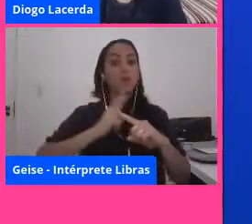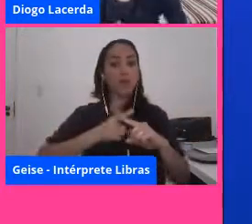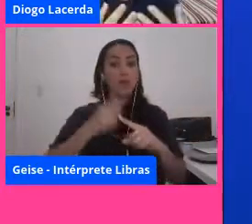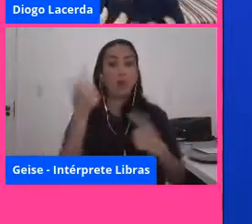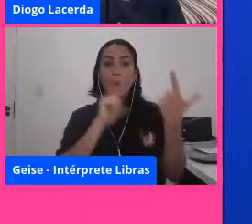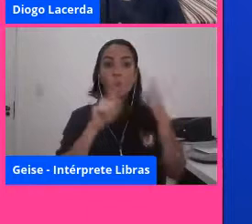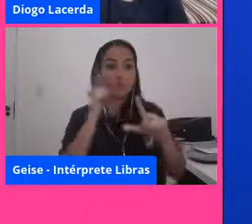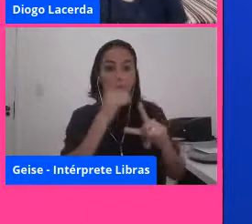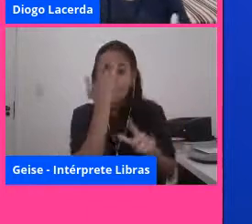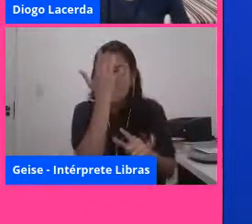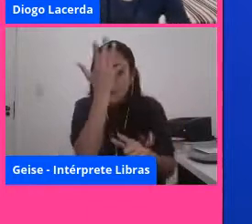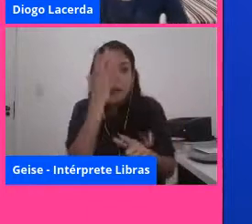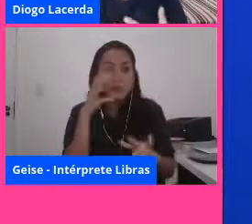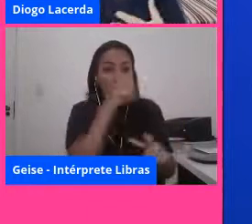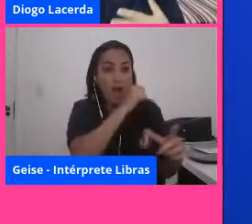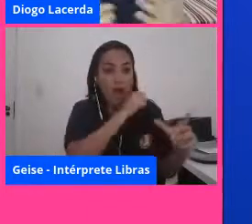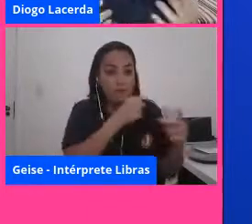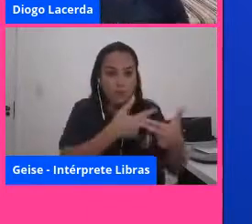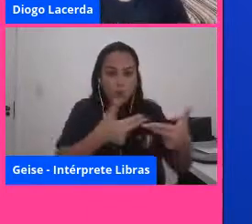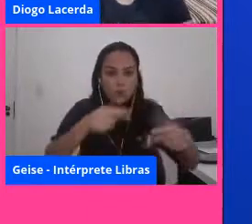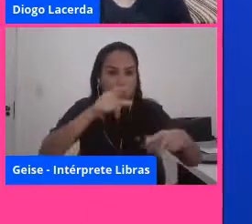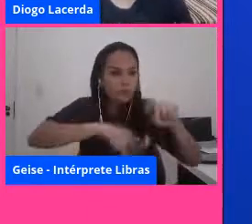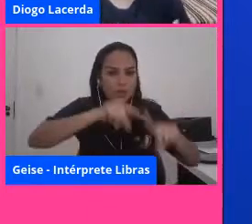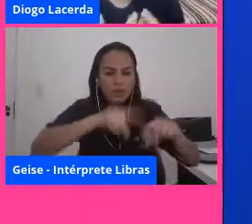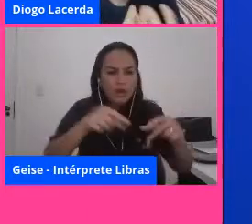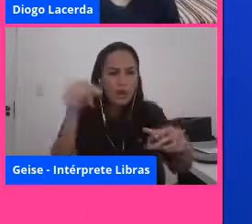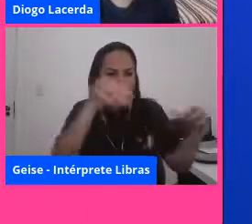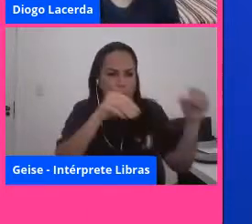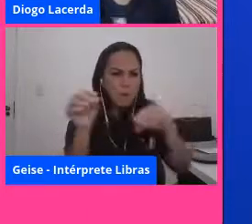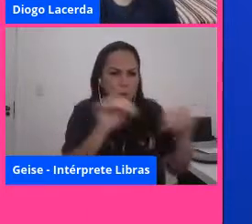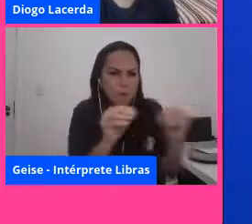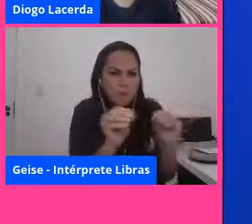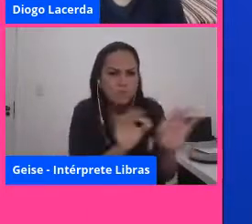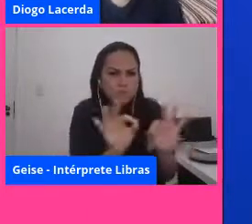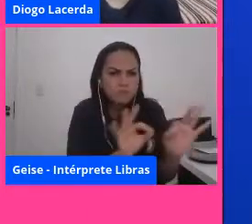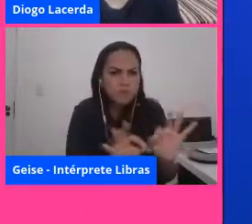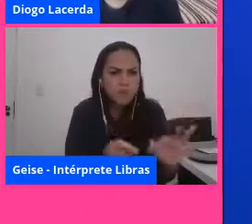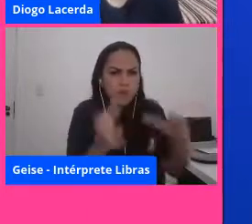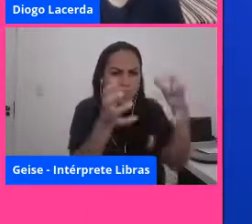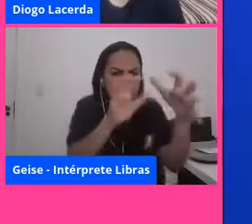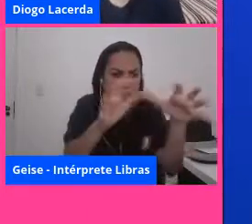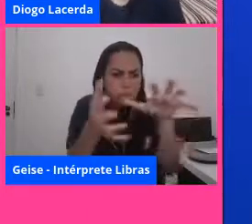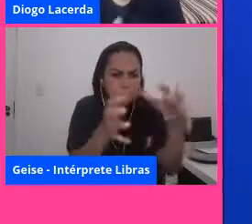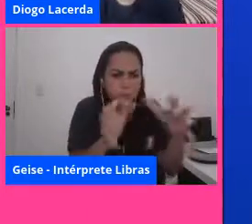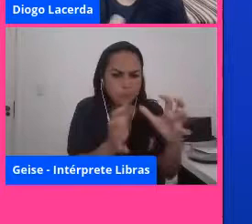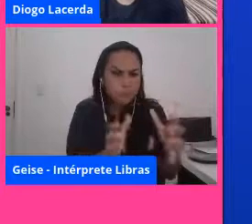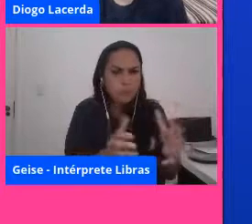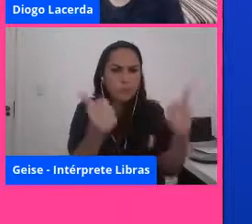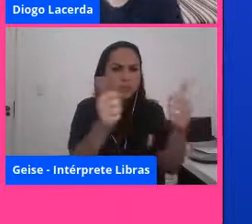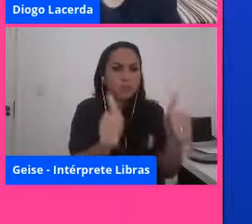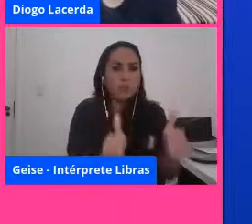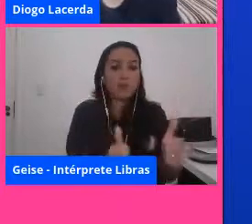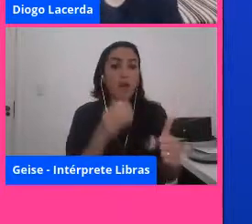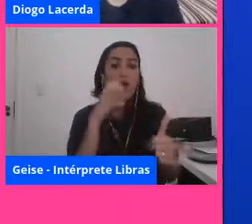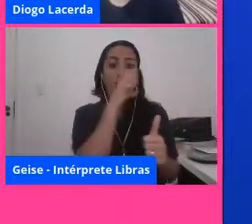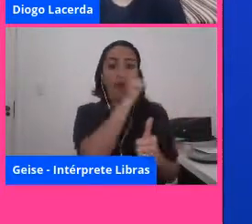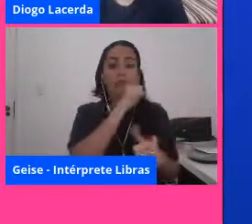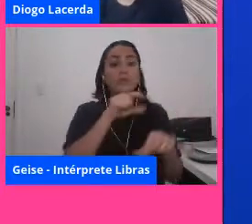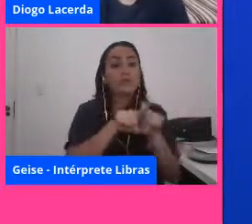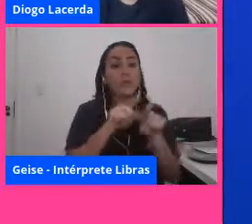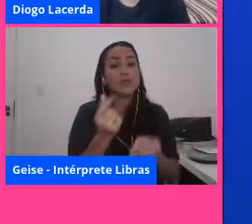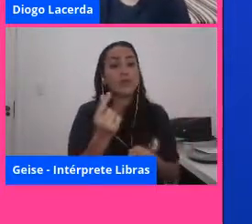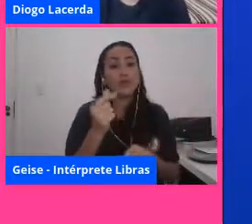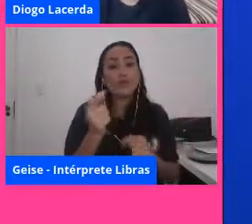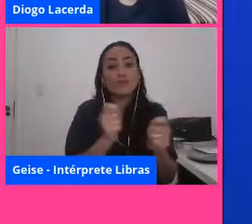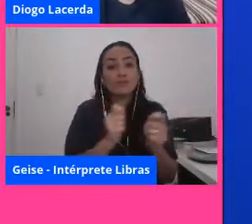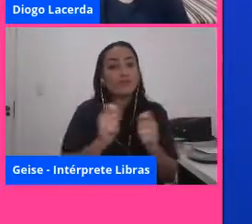coisas de forma rápida e sem perder muito tempo, e também rápida e de forma barata. Mas qual é o processo para criar